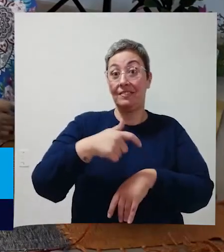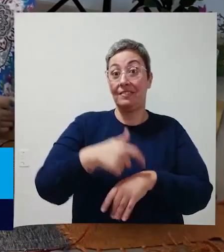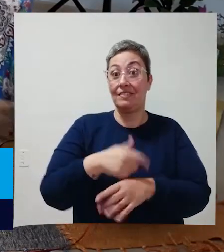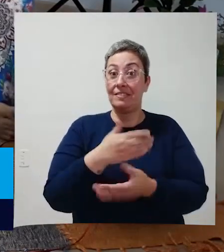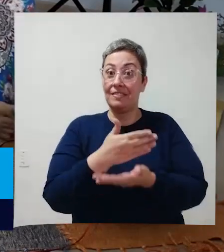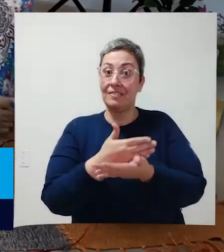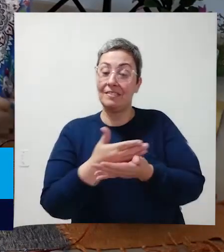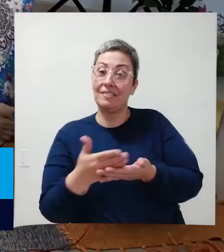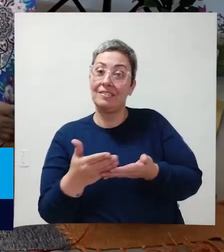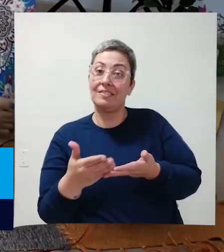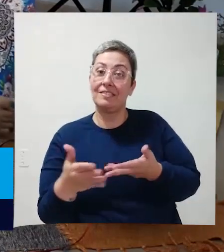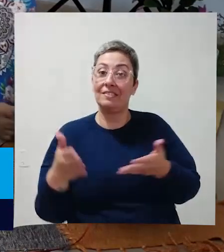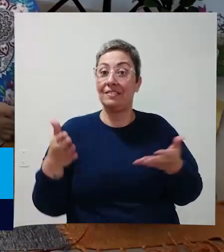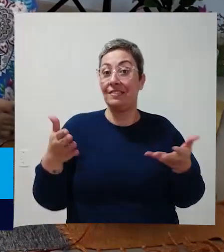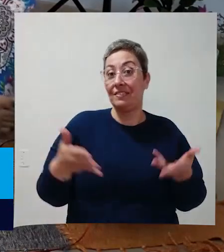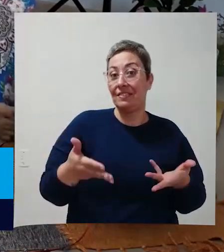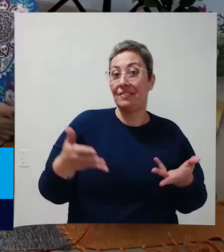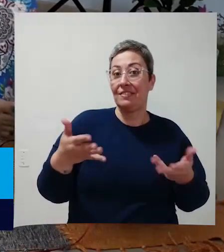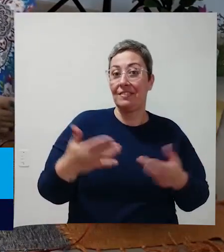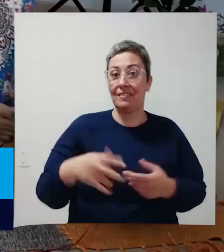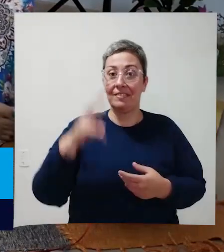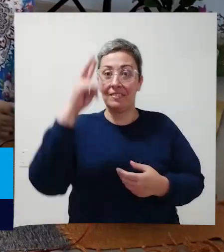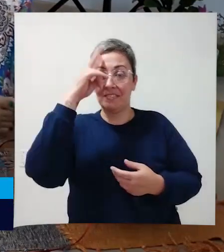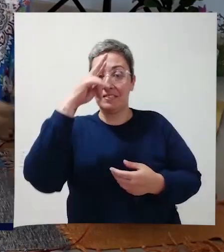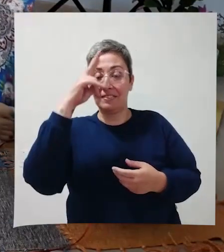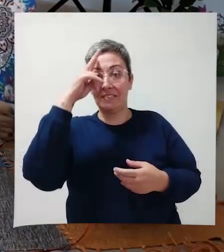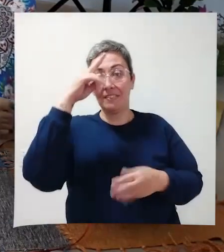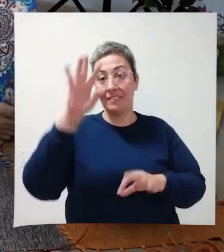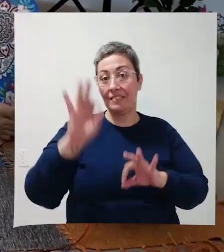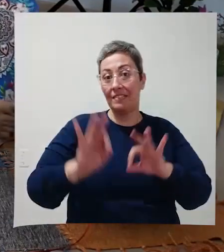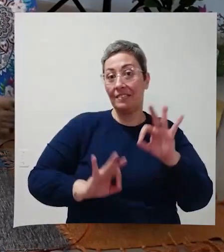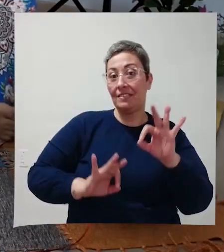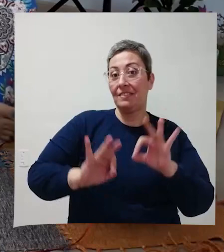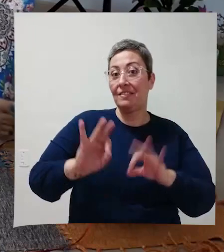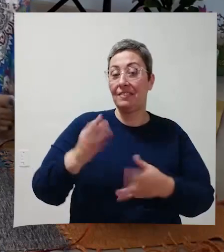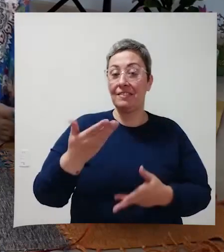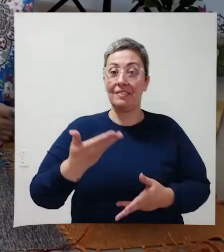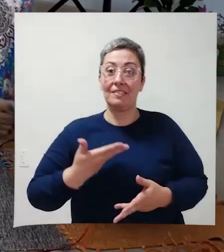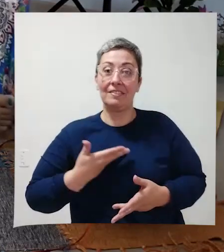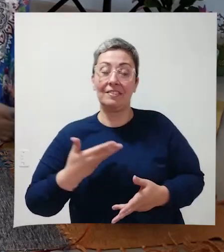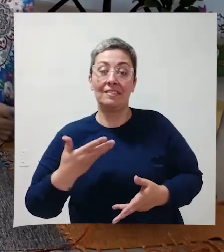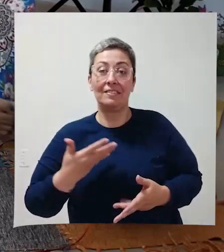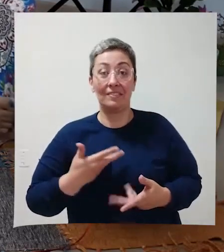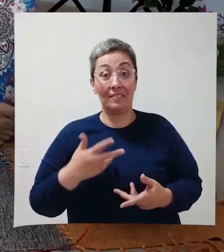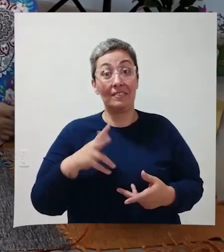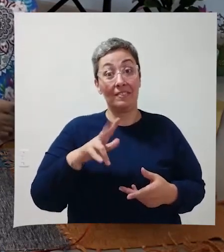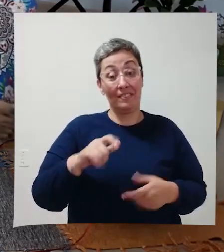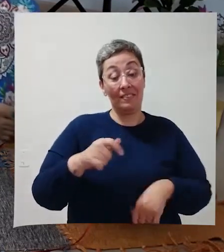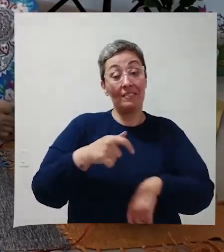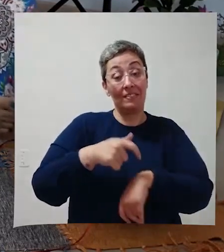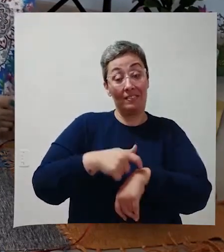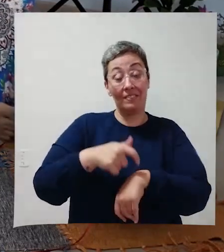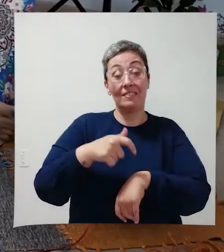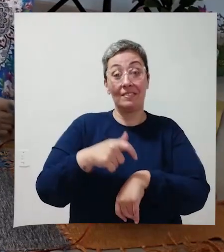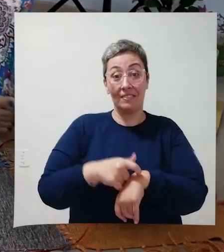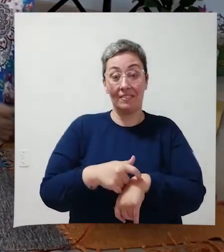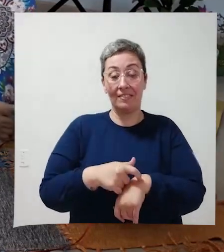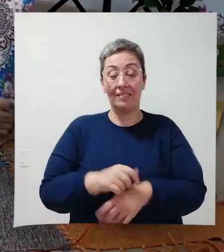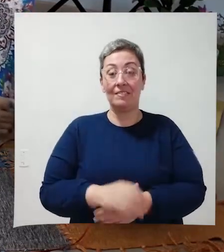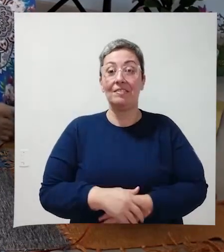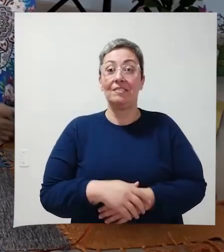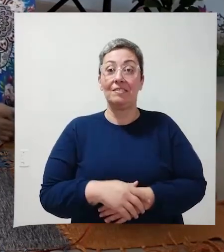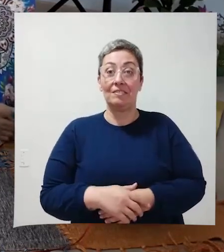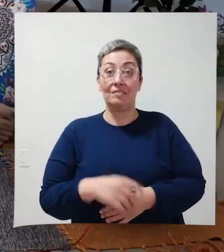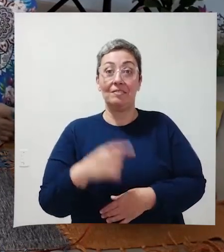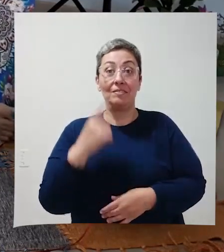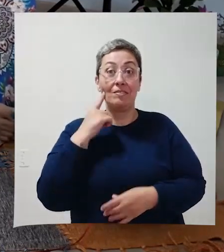hora. Vai começar a hora da história. Se preparem, meus amigos, que essa é